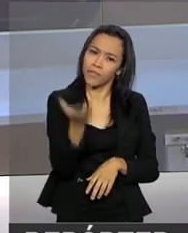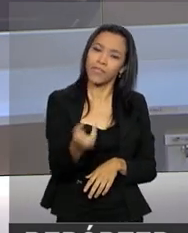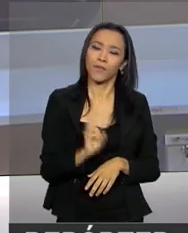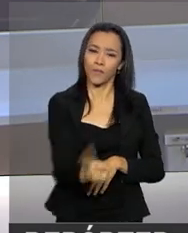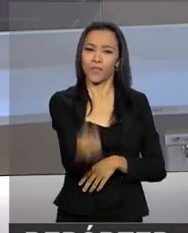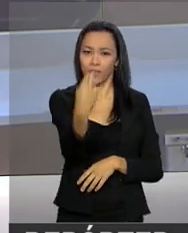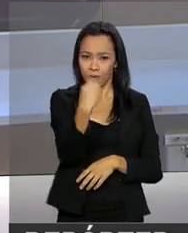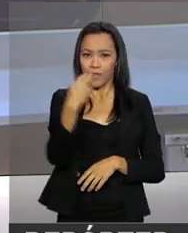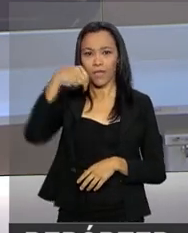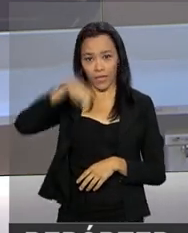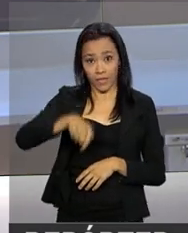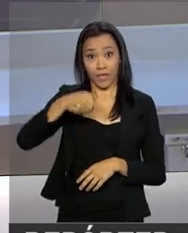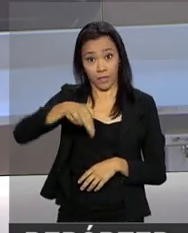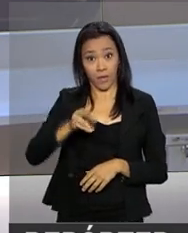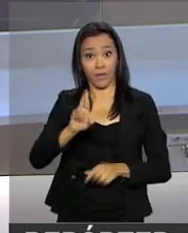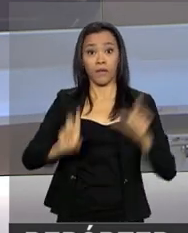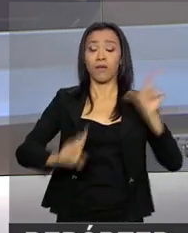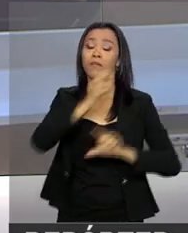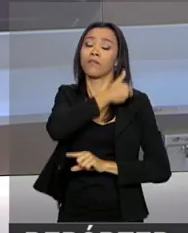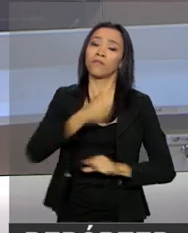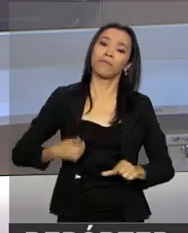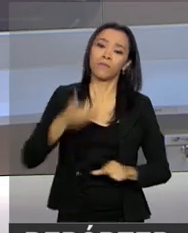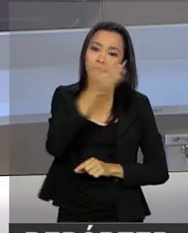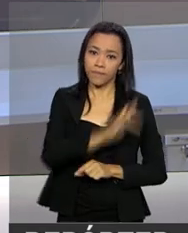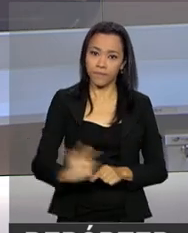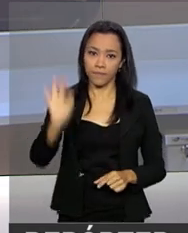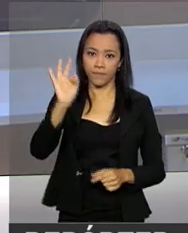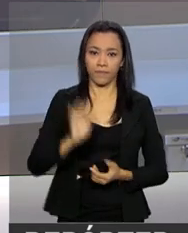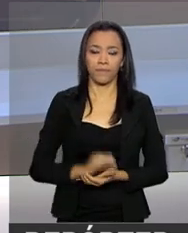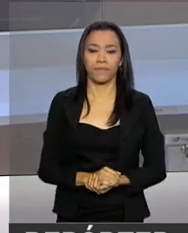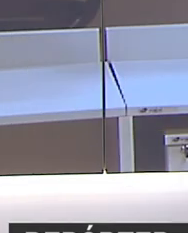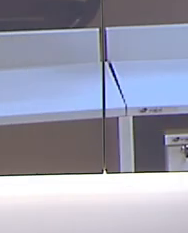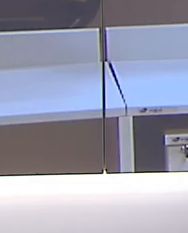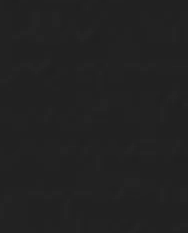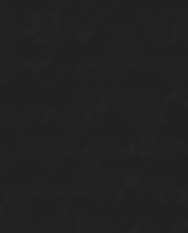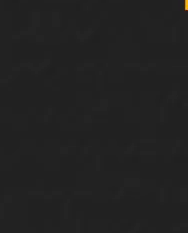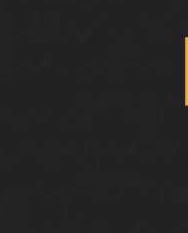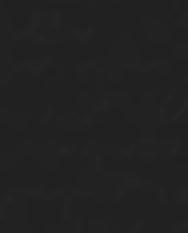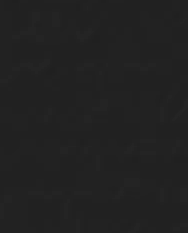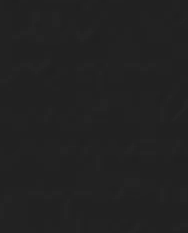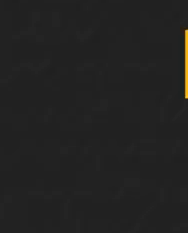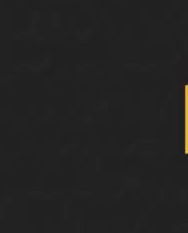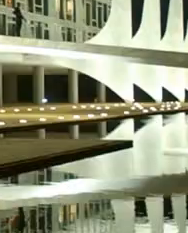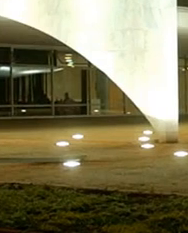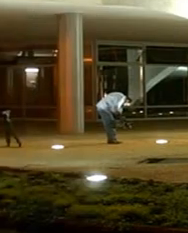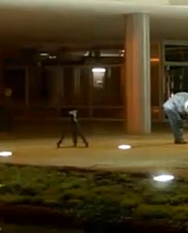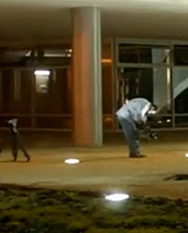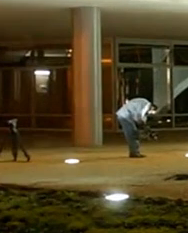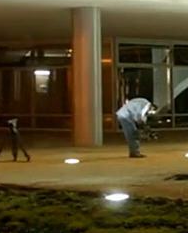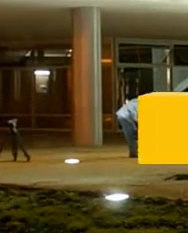e continue com a gente aqui na NBR, a TV do Governo Federal.